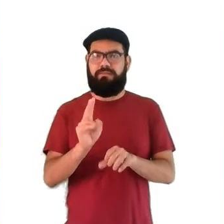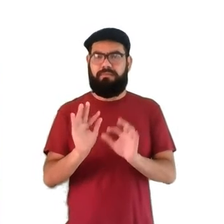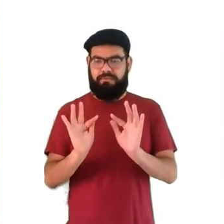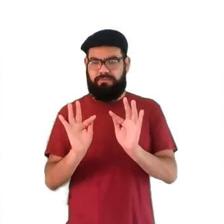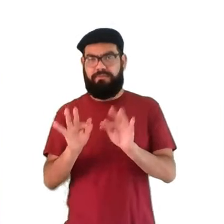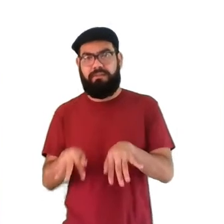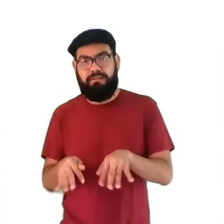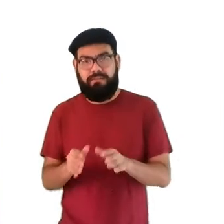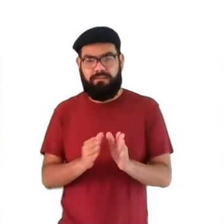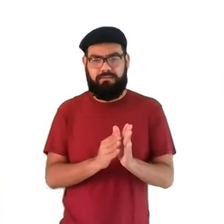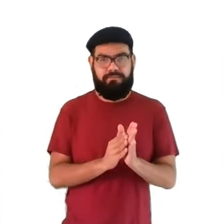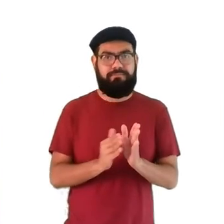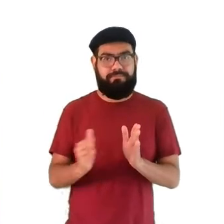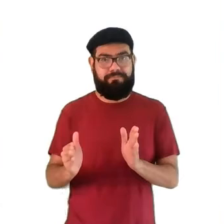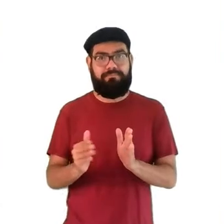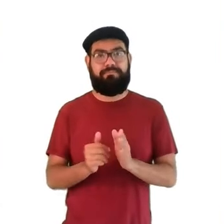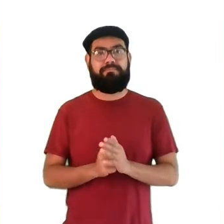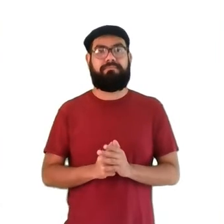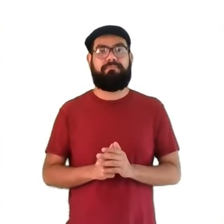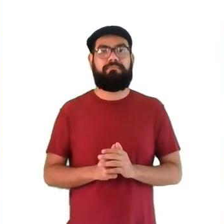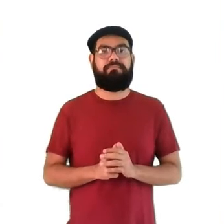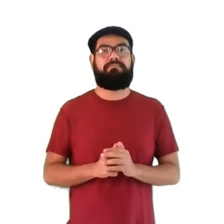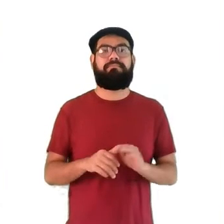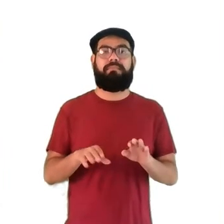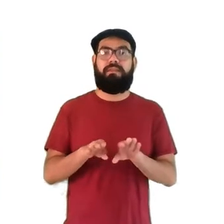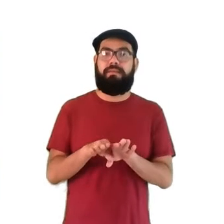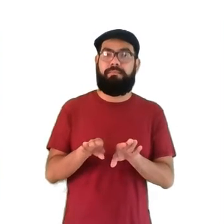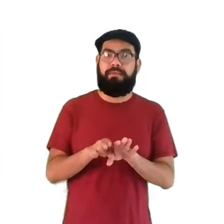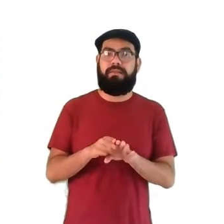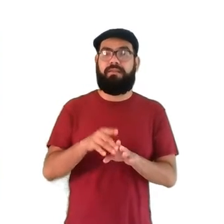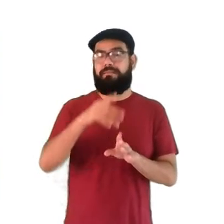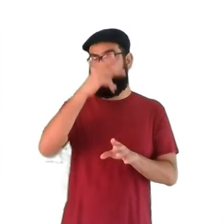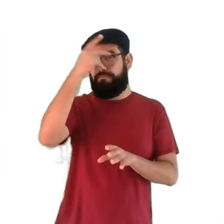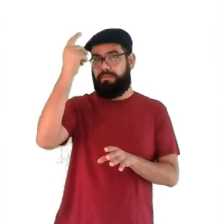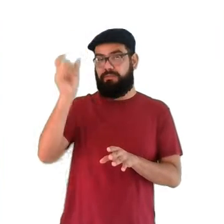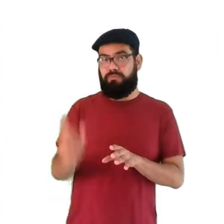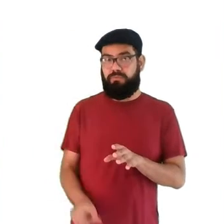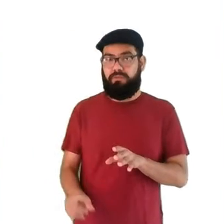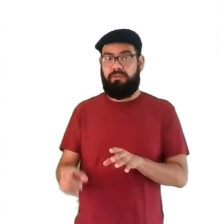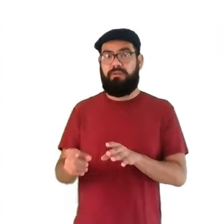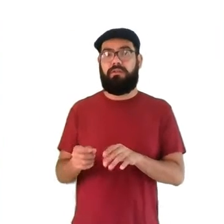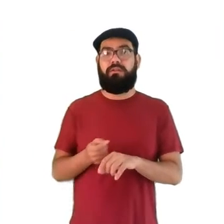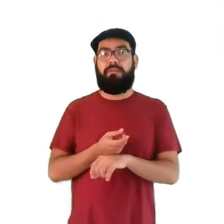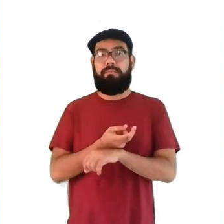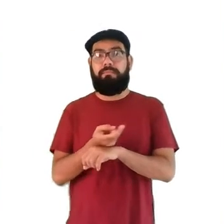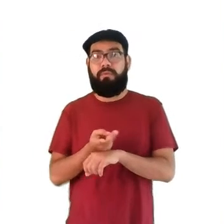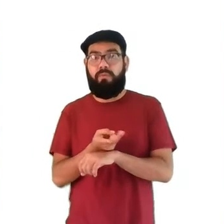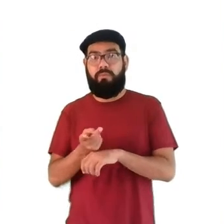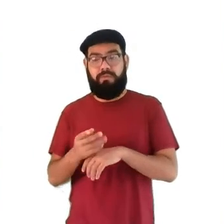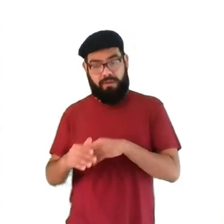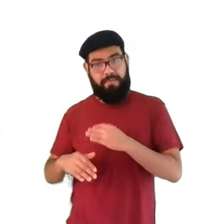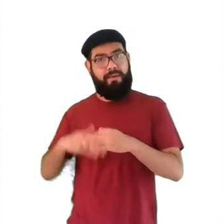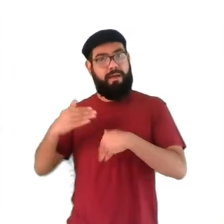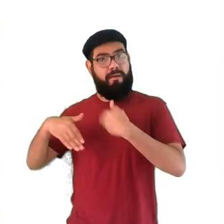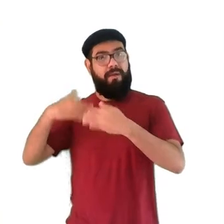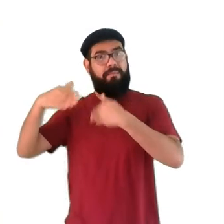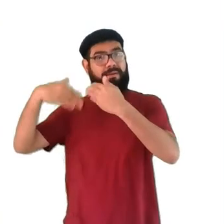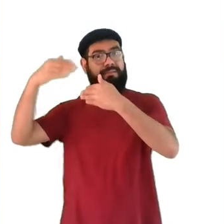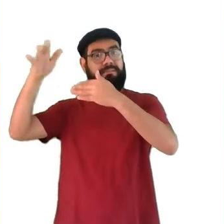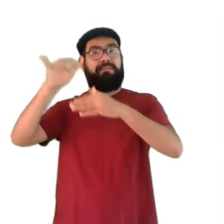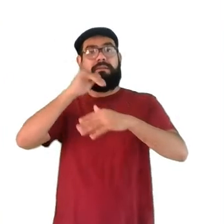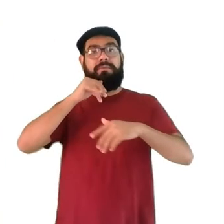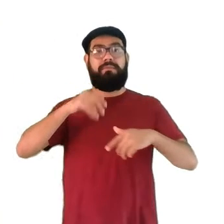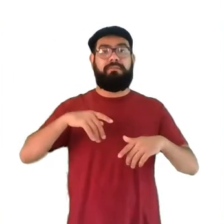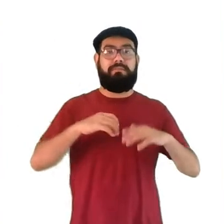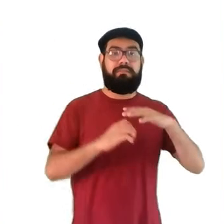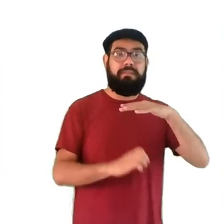processo. Percebemos que essa pessoa, ela está em busca de promoções, principalmente se a empresa ou se o local